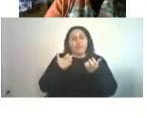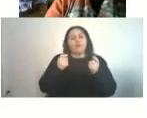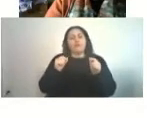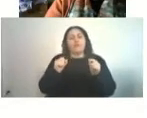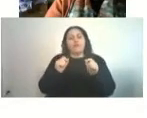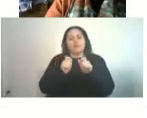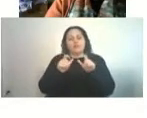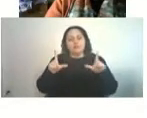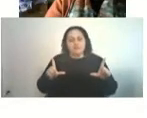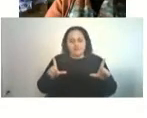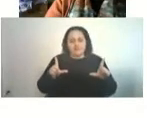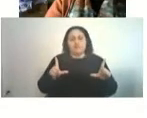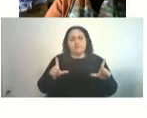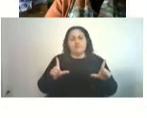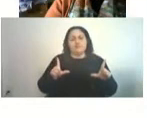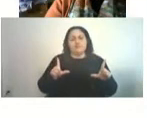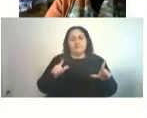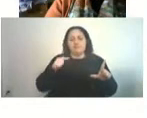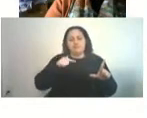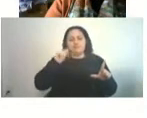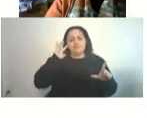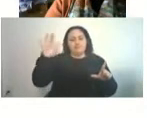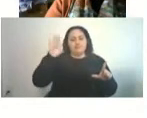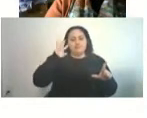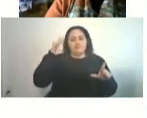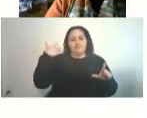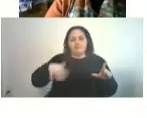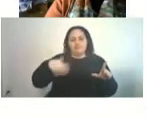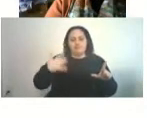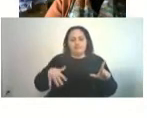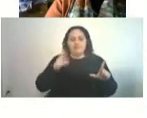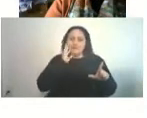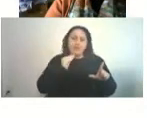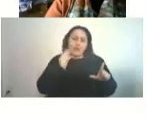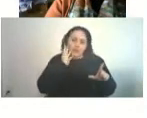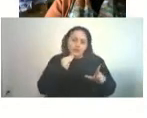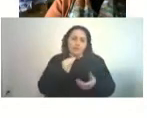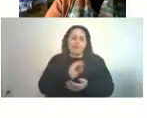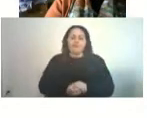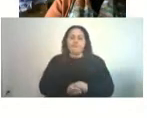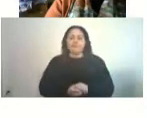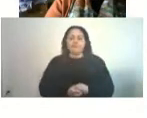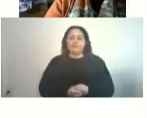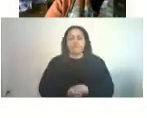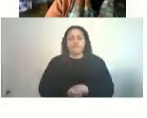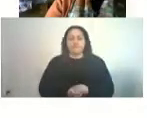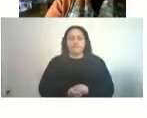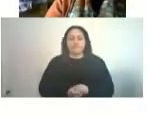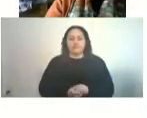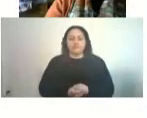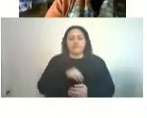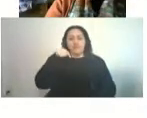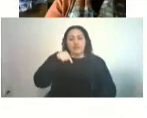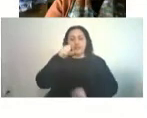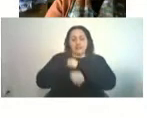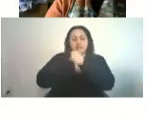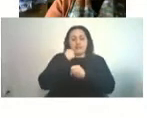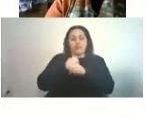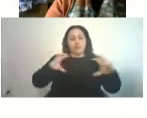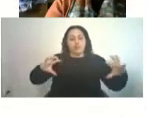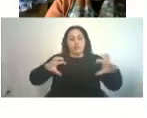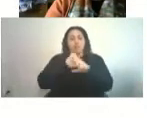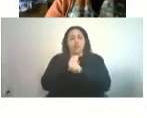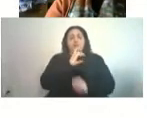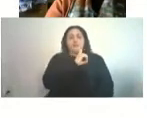né, mais um dos grandes pensamentos aqui do Paulo Freire. Esse é o ano do centenário, né,